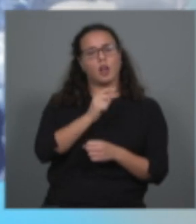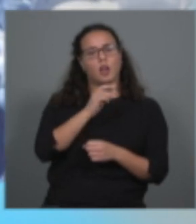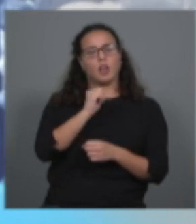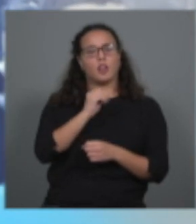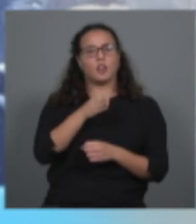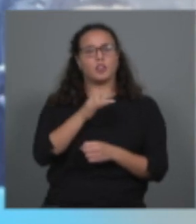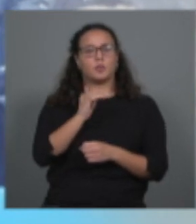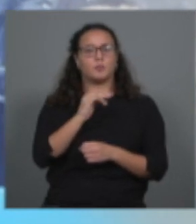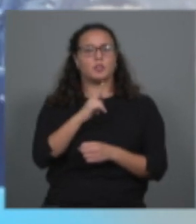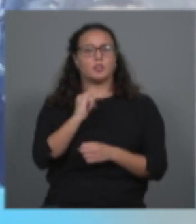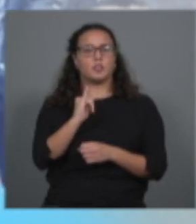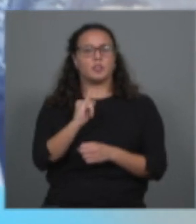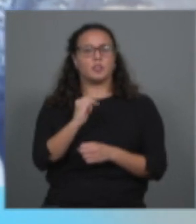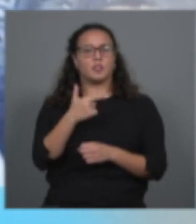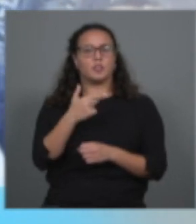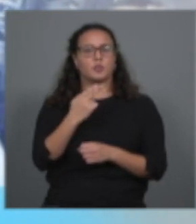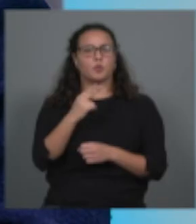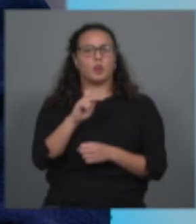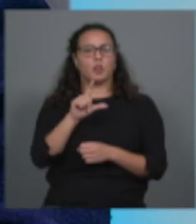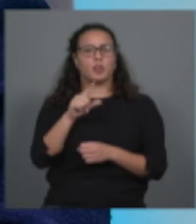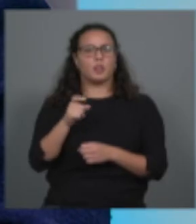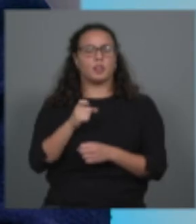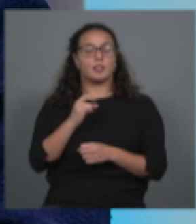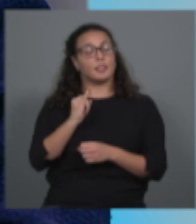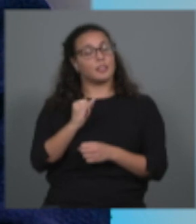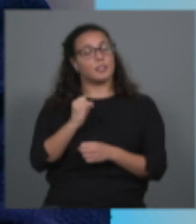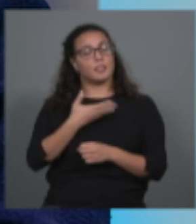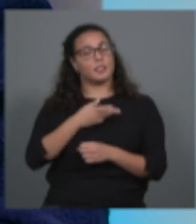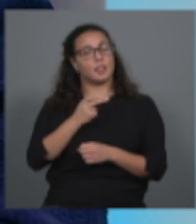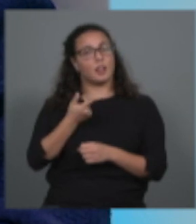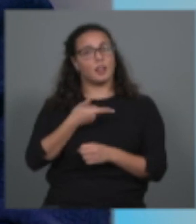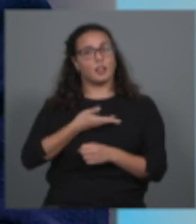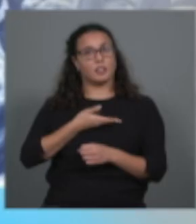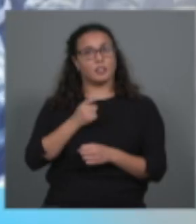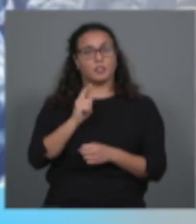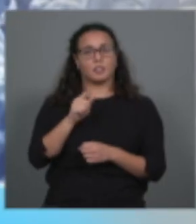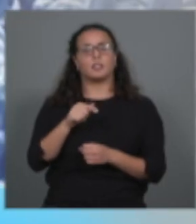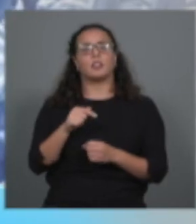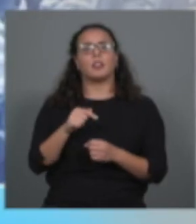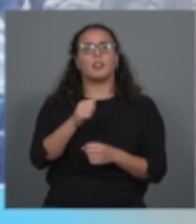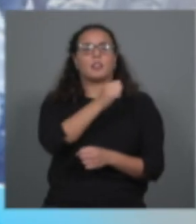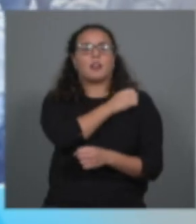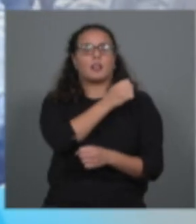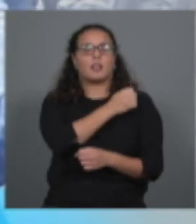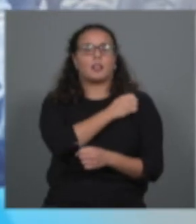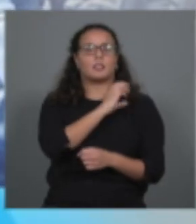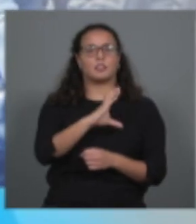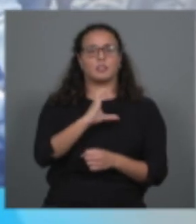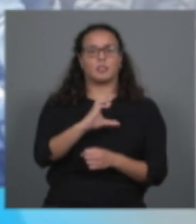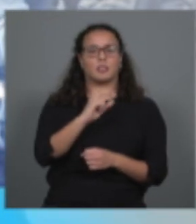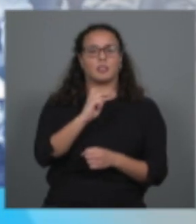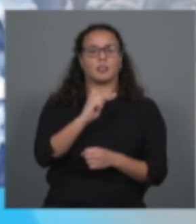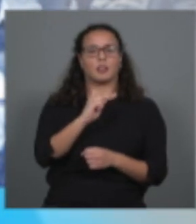temos connosco o Padre Dário Pedroso, jesuíta e vice-postulador da causa de canonização do